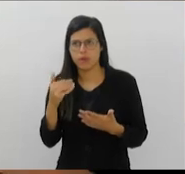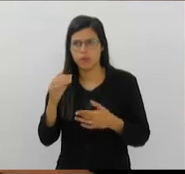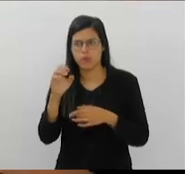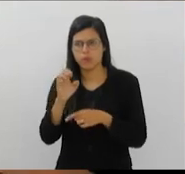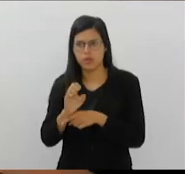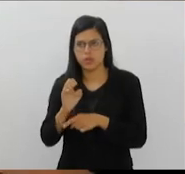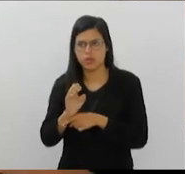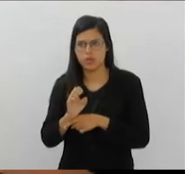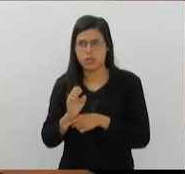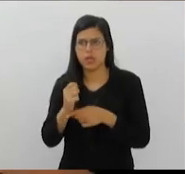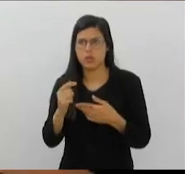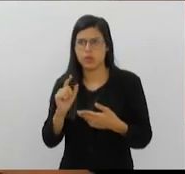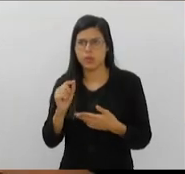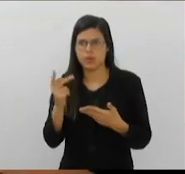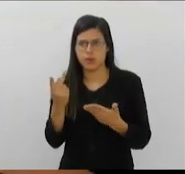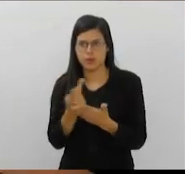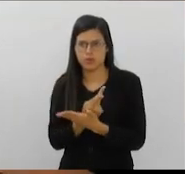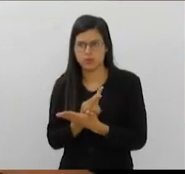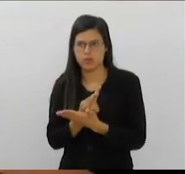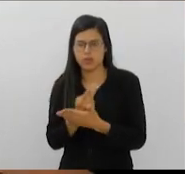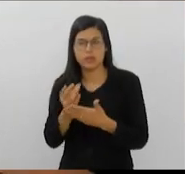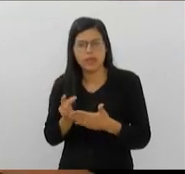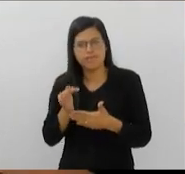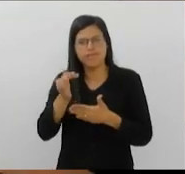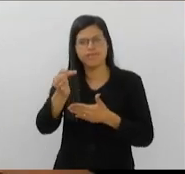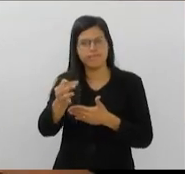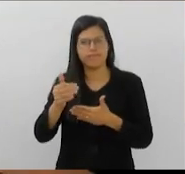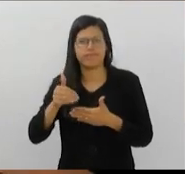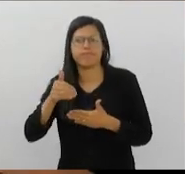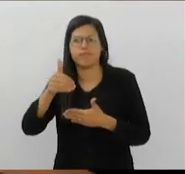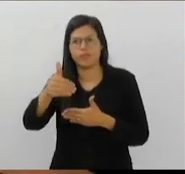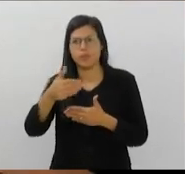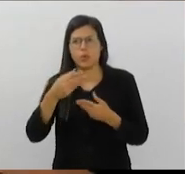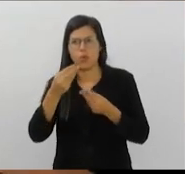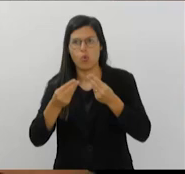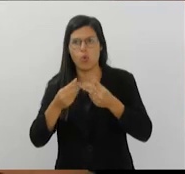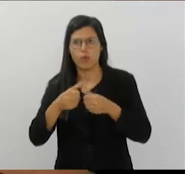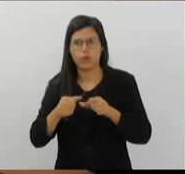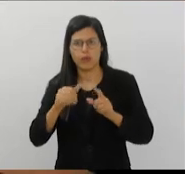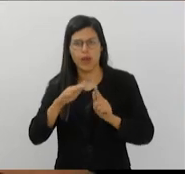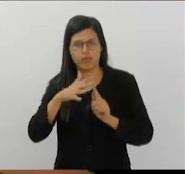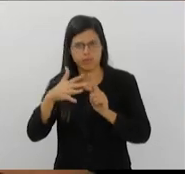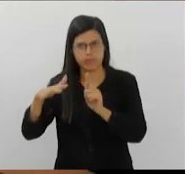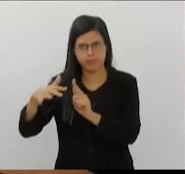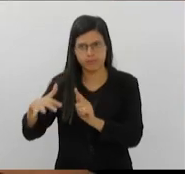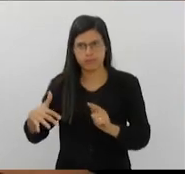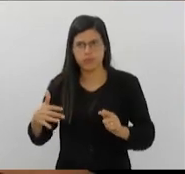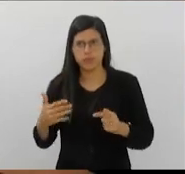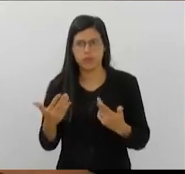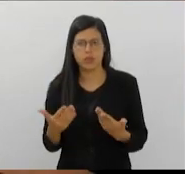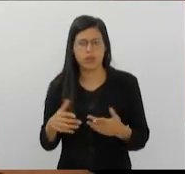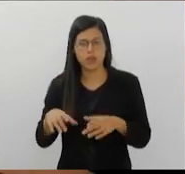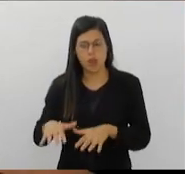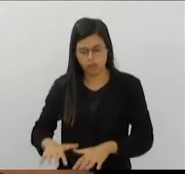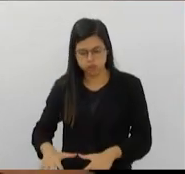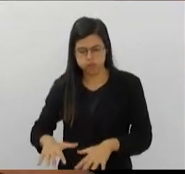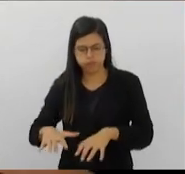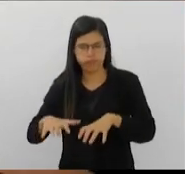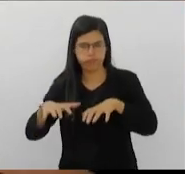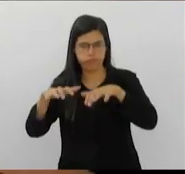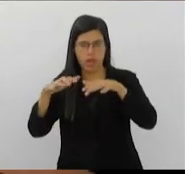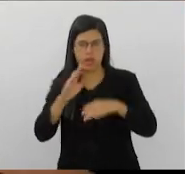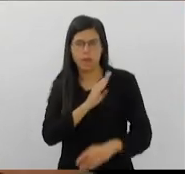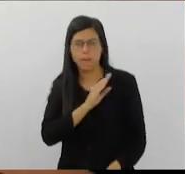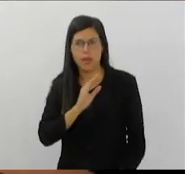Estado, o que vai acontecer daqui para frente, como é que vai ficar a Baía de Guanabara daqui para frente, e as enchentes na Baixada